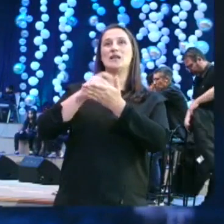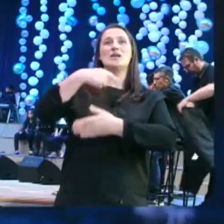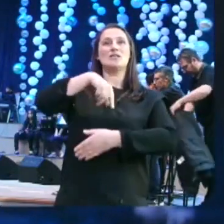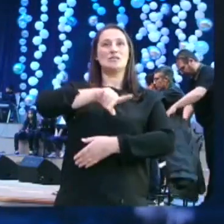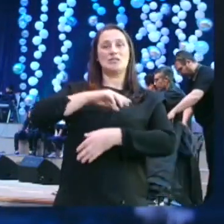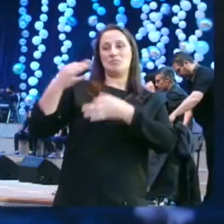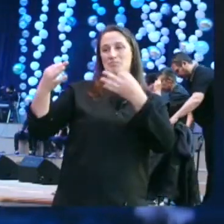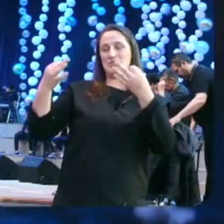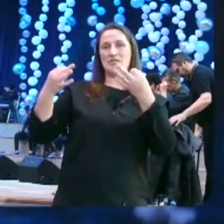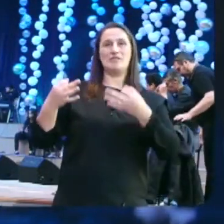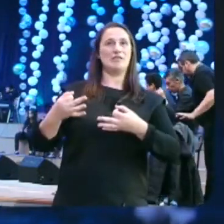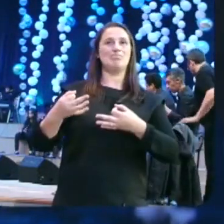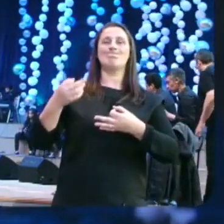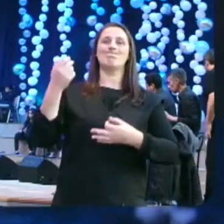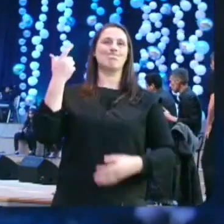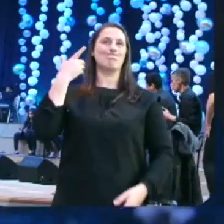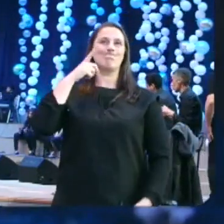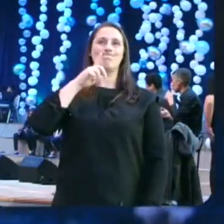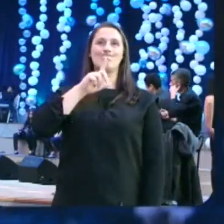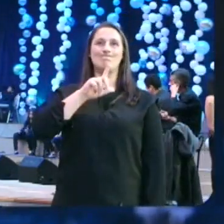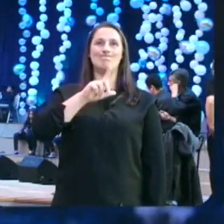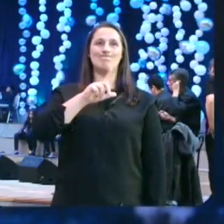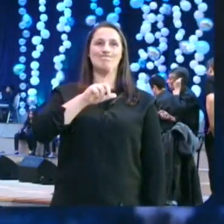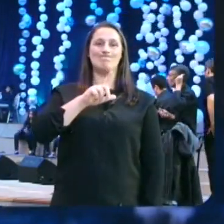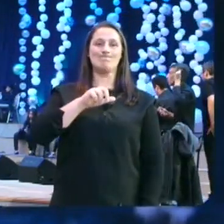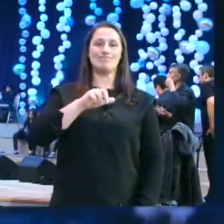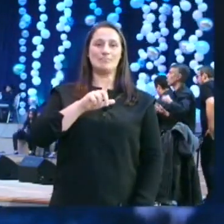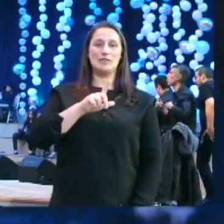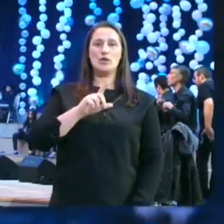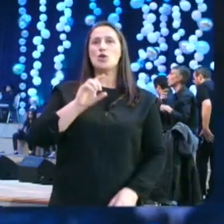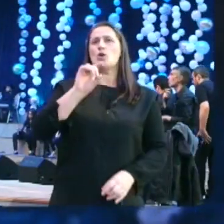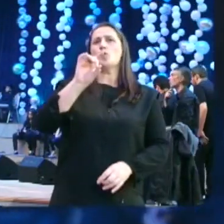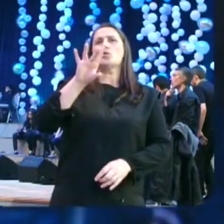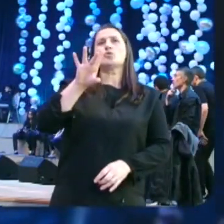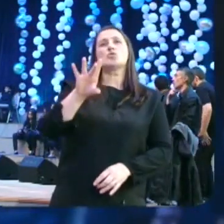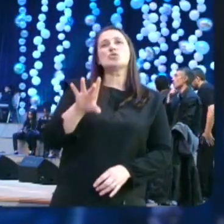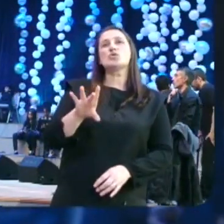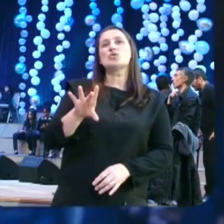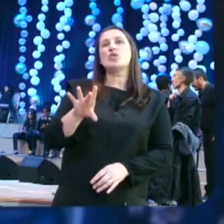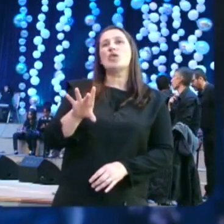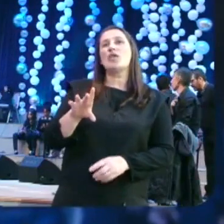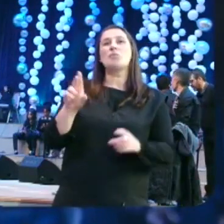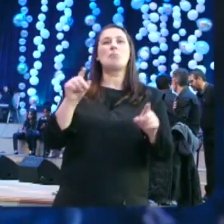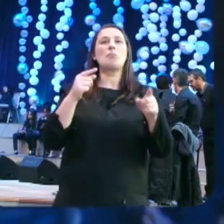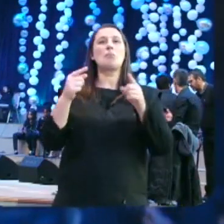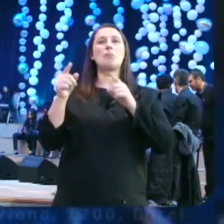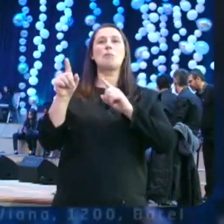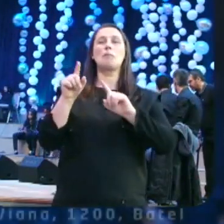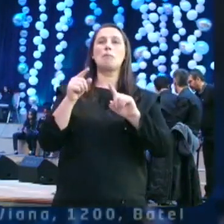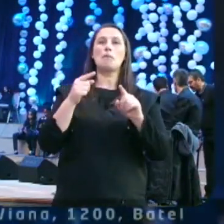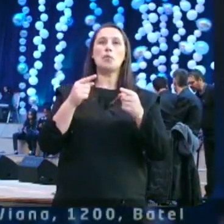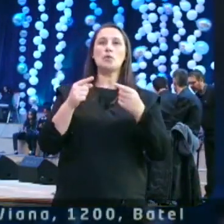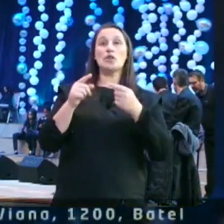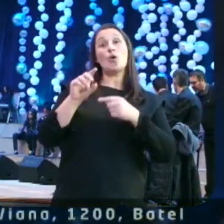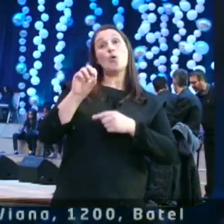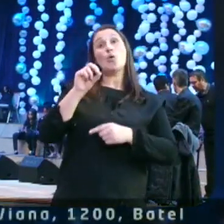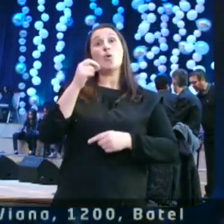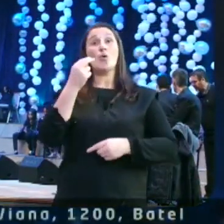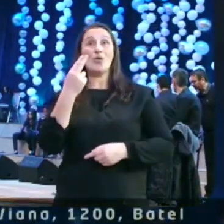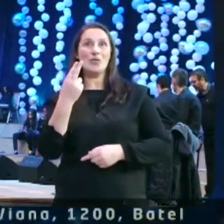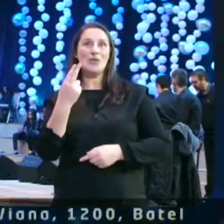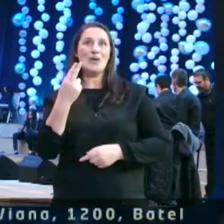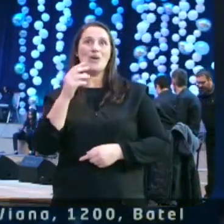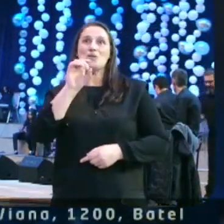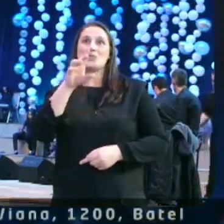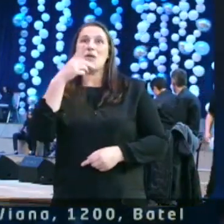da vida, não somente nessa grande missão e talvez a mais desafiante da vida, que é ser